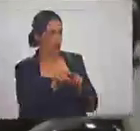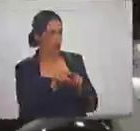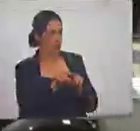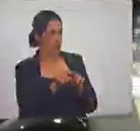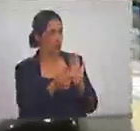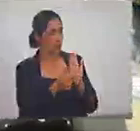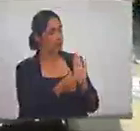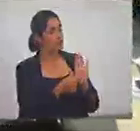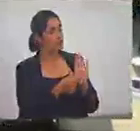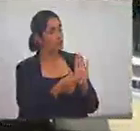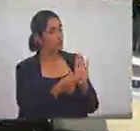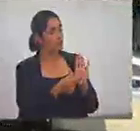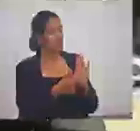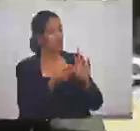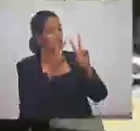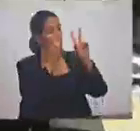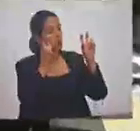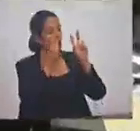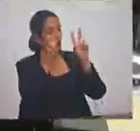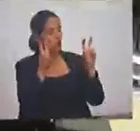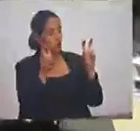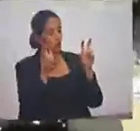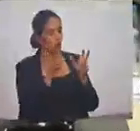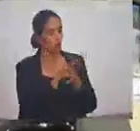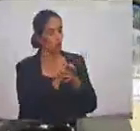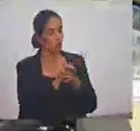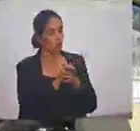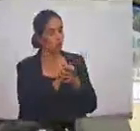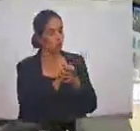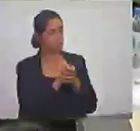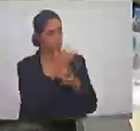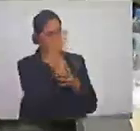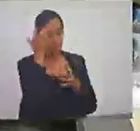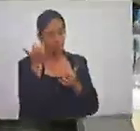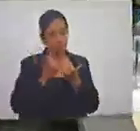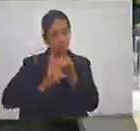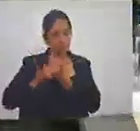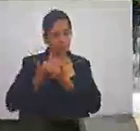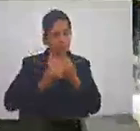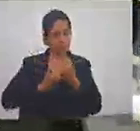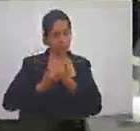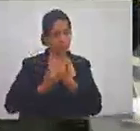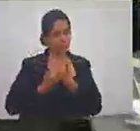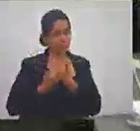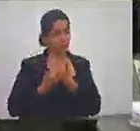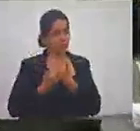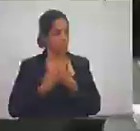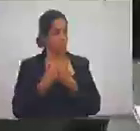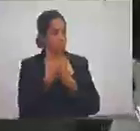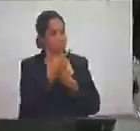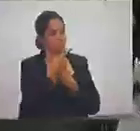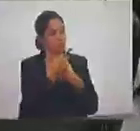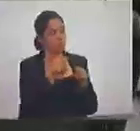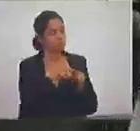de hoje, referente a um assunto que nós fomos procurados, fugindo um pouco do teu pronunciamento, só para você poder falar na